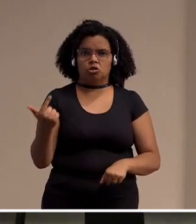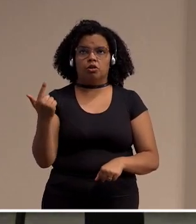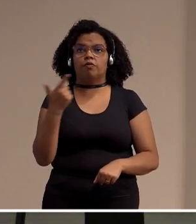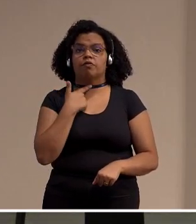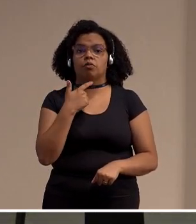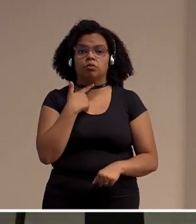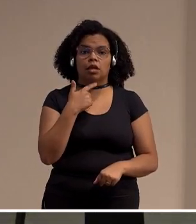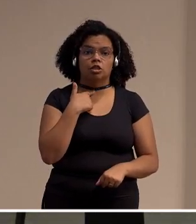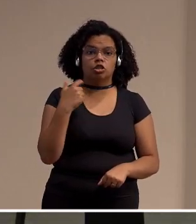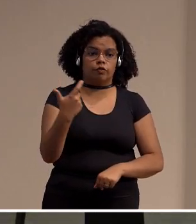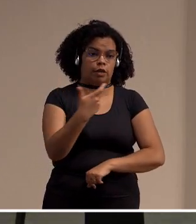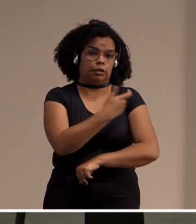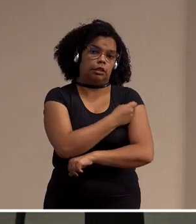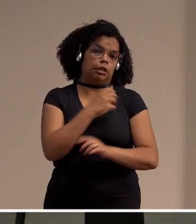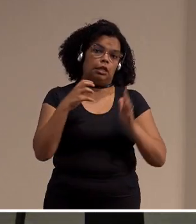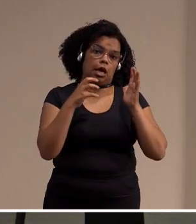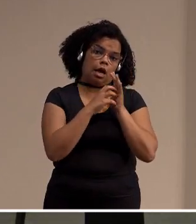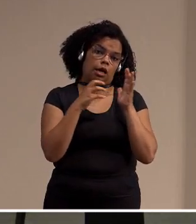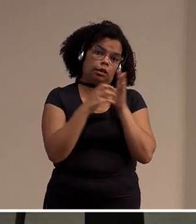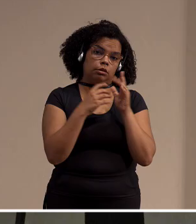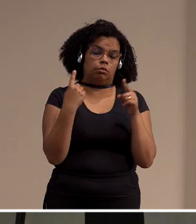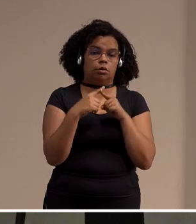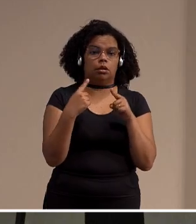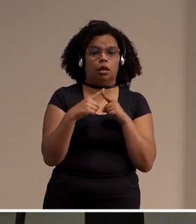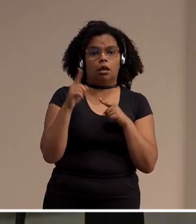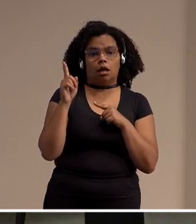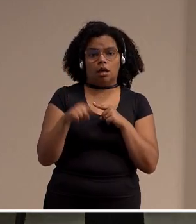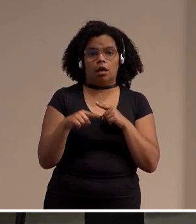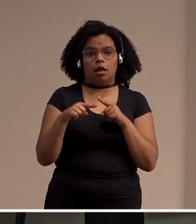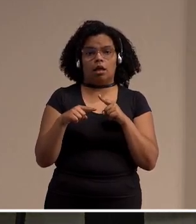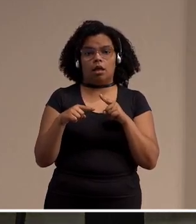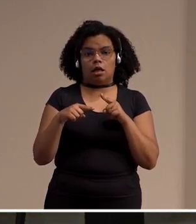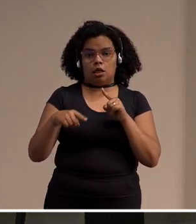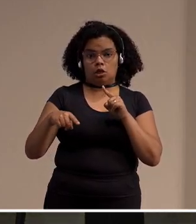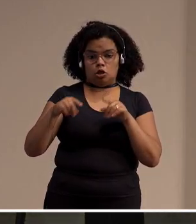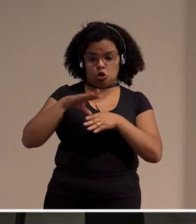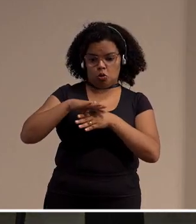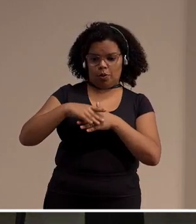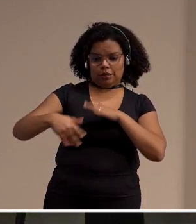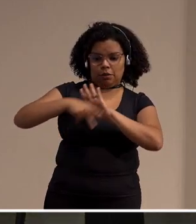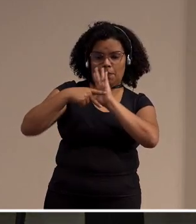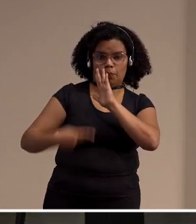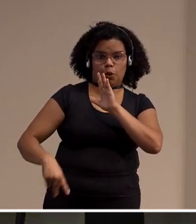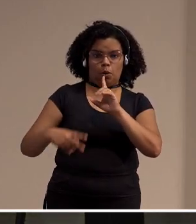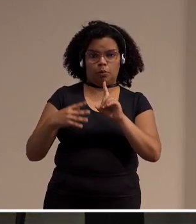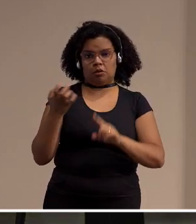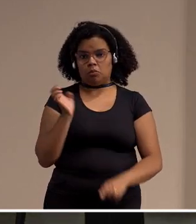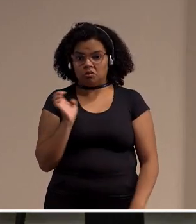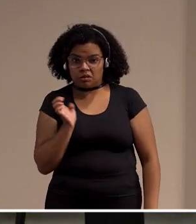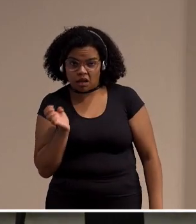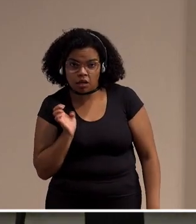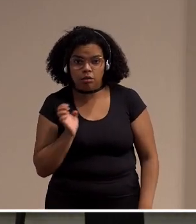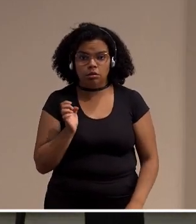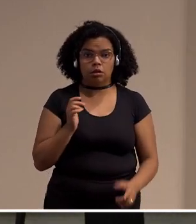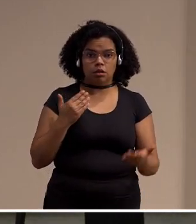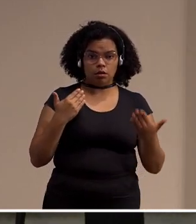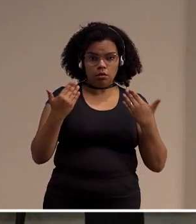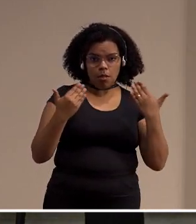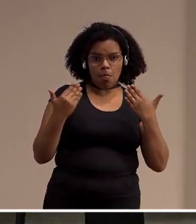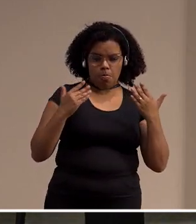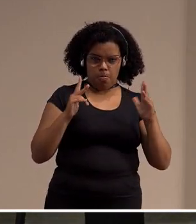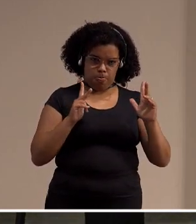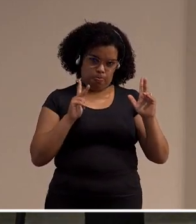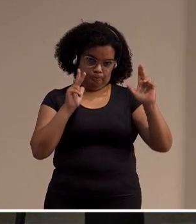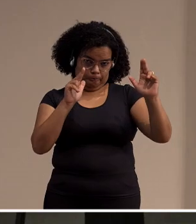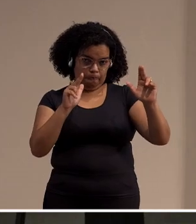da AIDS, porque também era uma vacina, era a doença dos gays, e não interessava. E ele fez uma comparação semelhante.